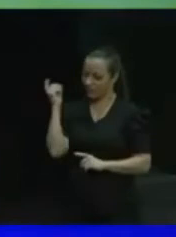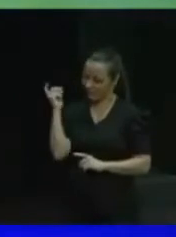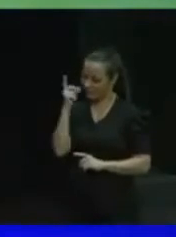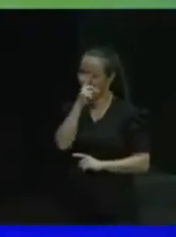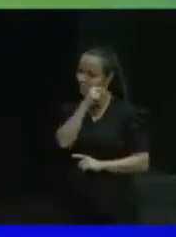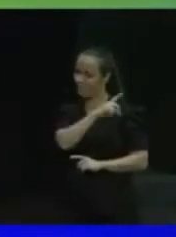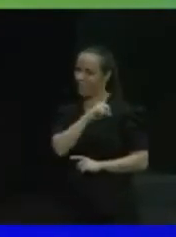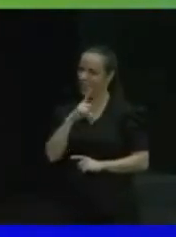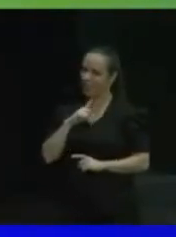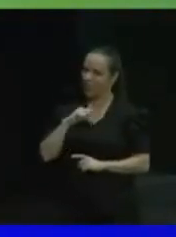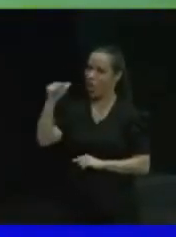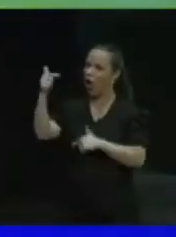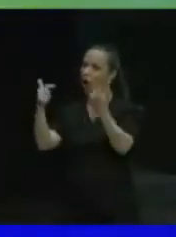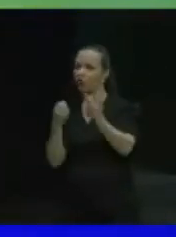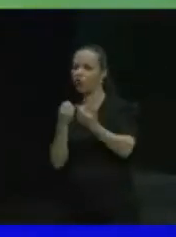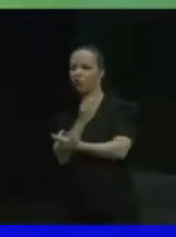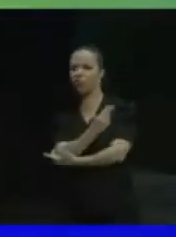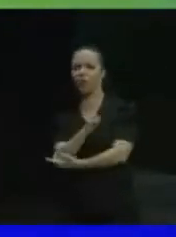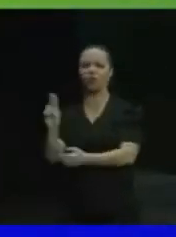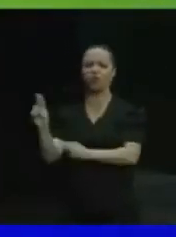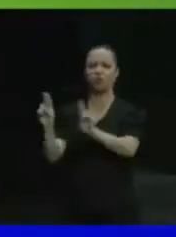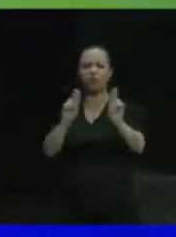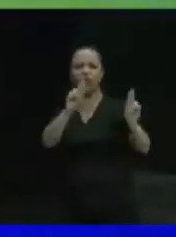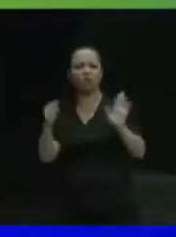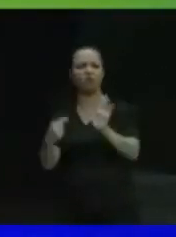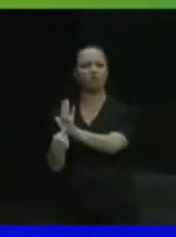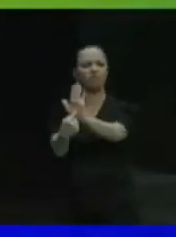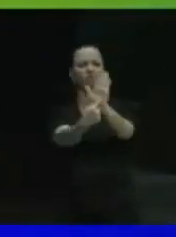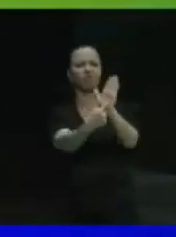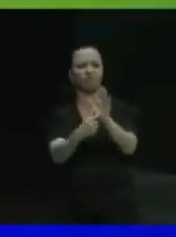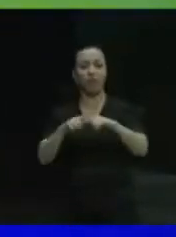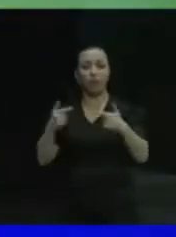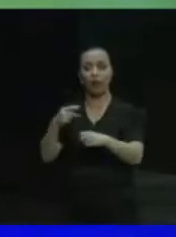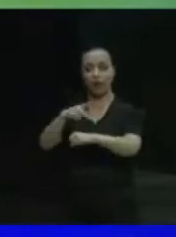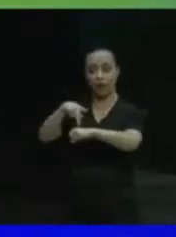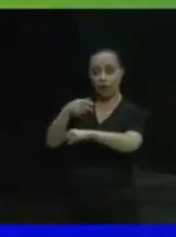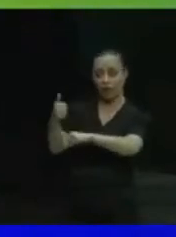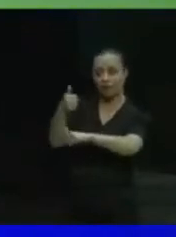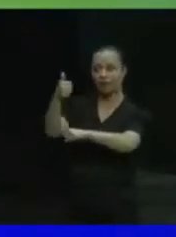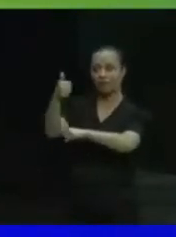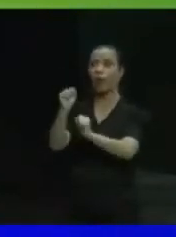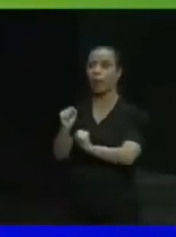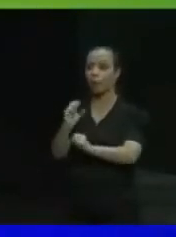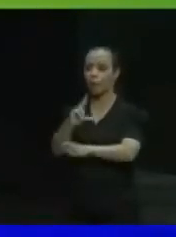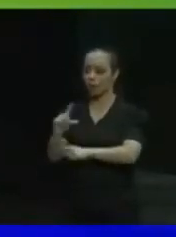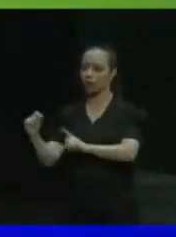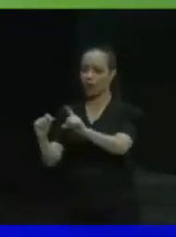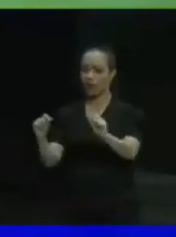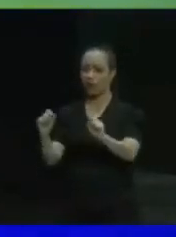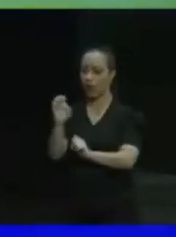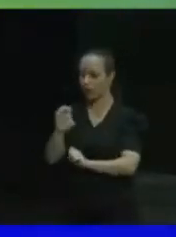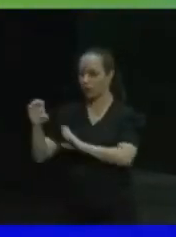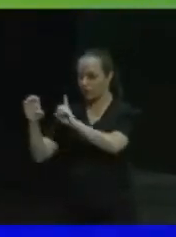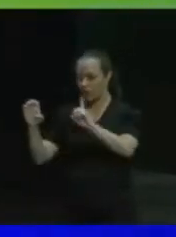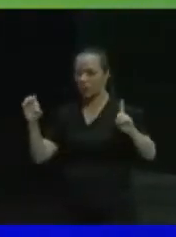Há outros bons nomes que têm se apresentado para que o país possa escapar dos extremos da